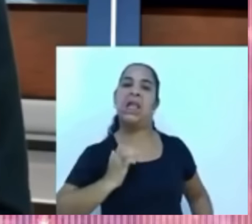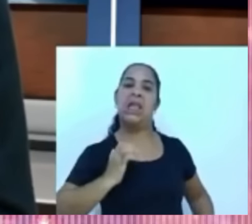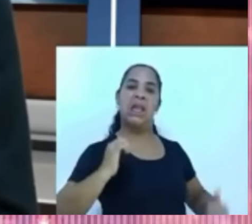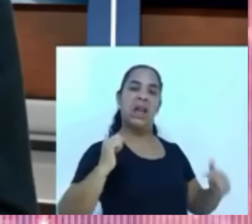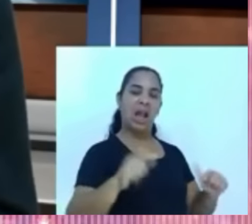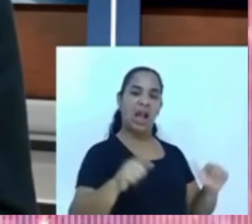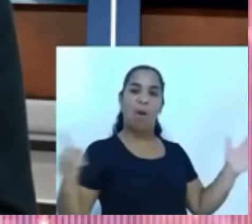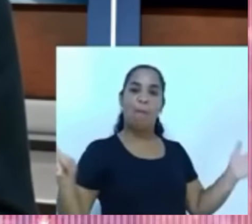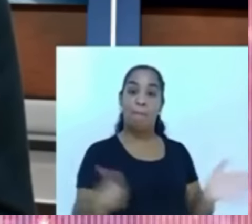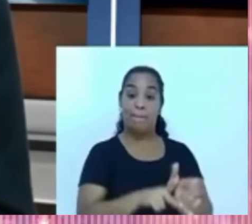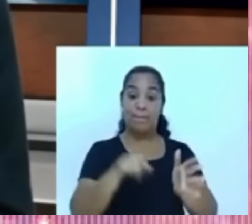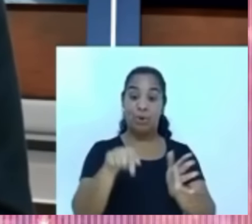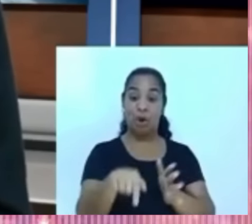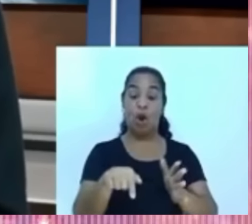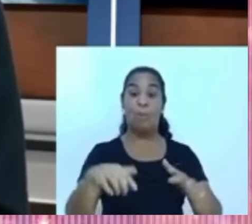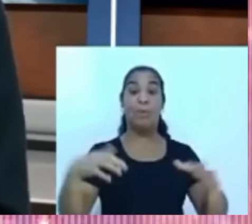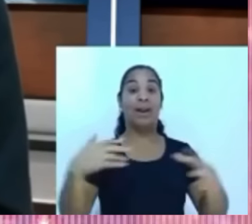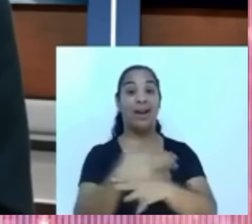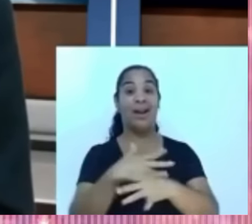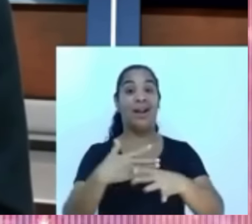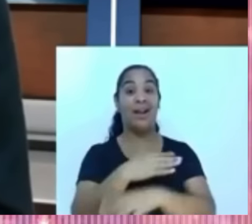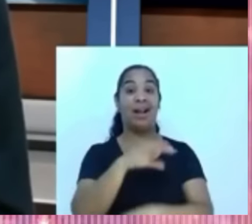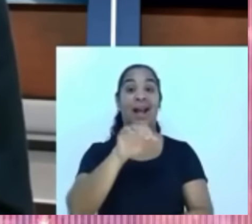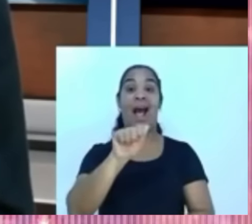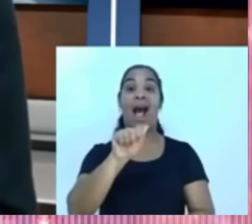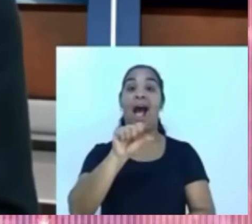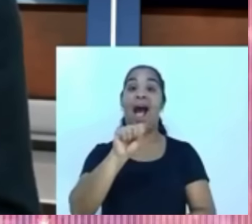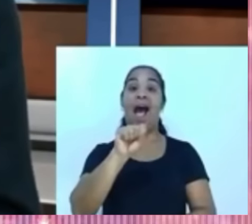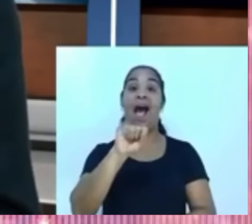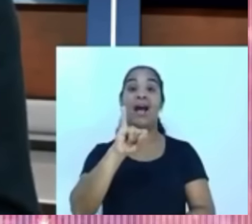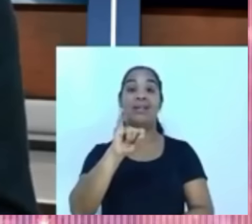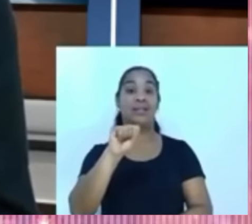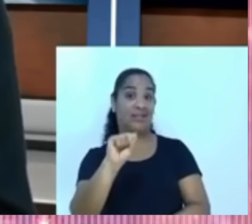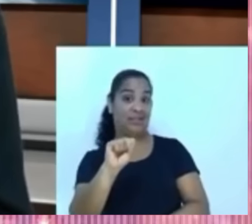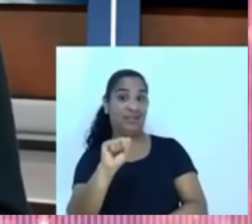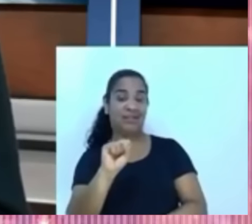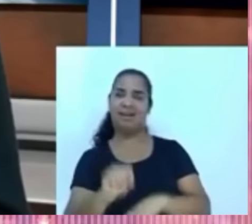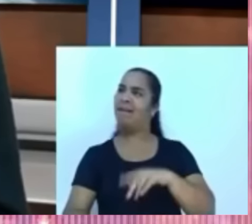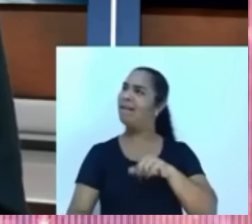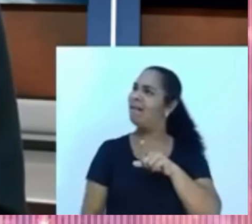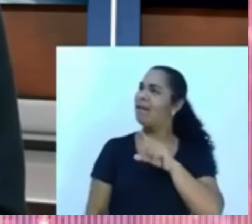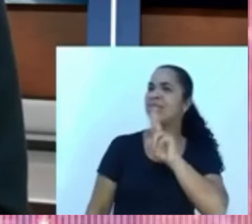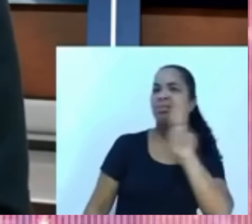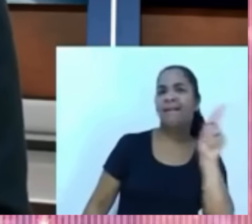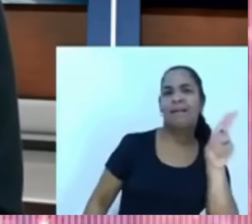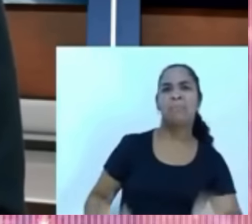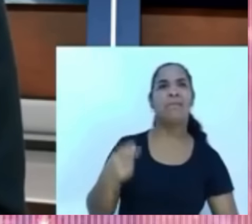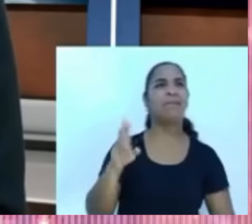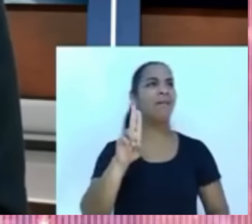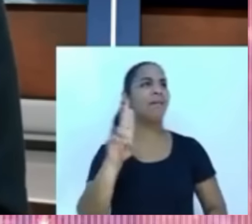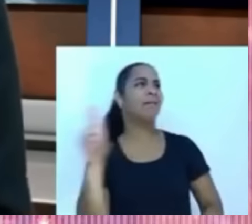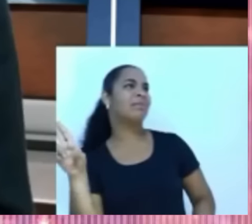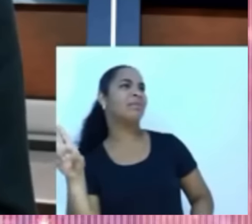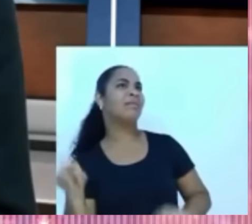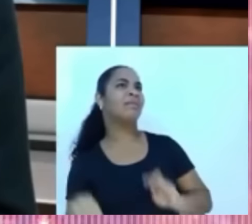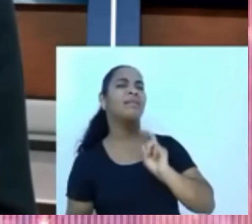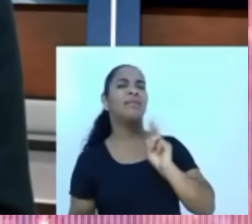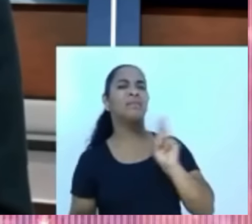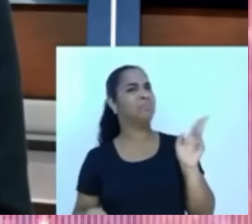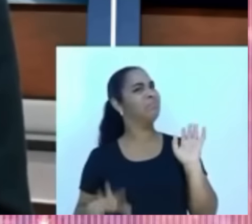e os amigos ironizaram se belela se é púcara se é rica não não pode ser